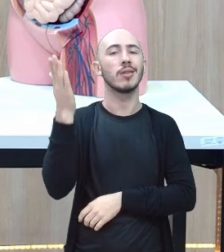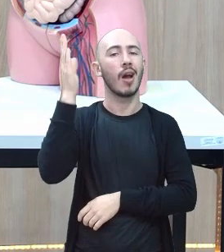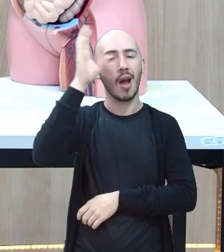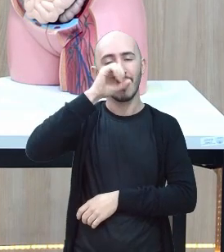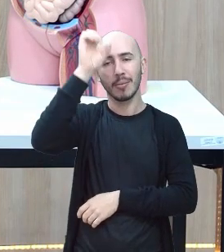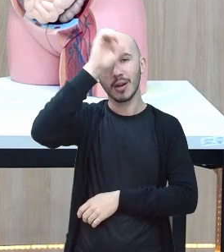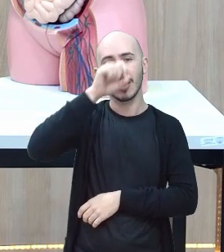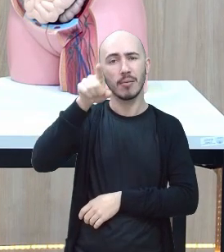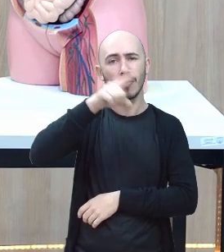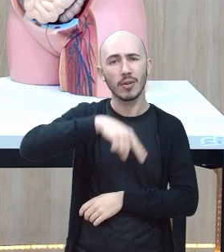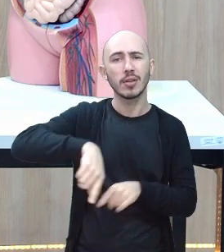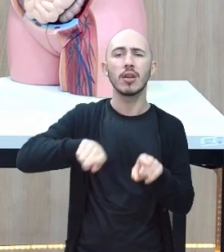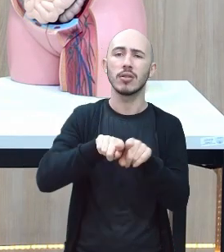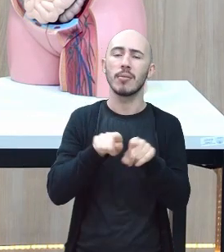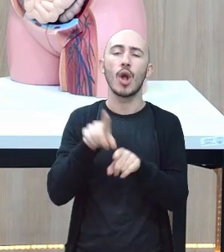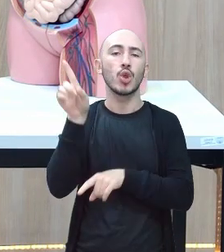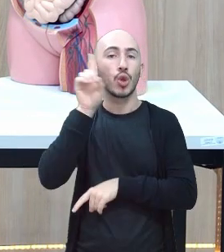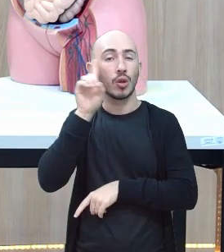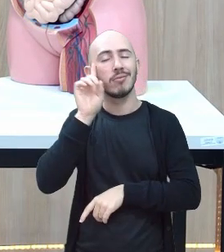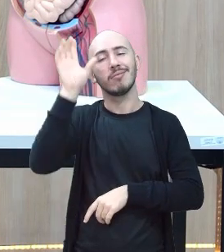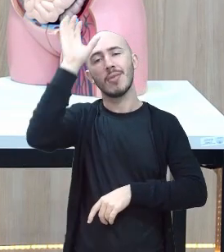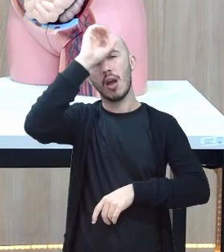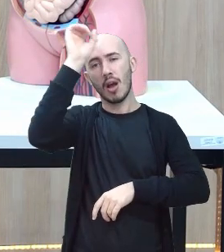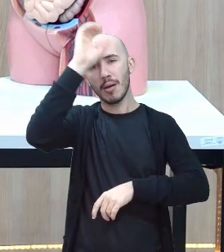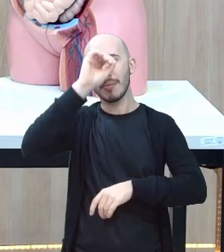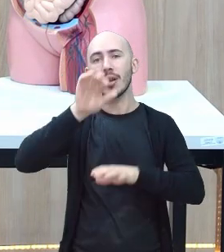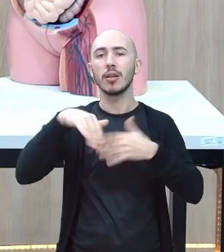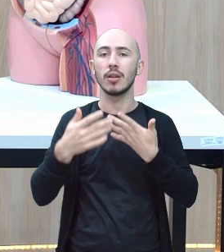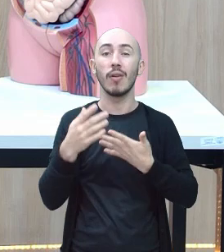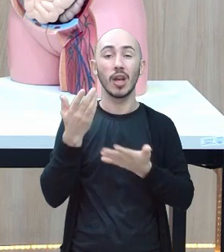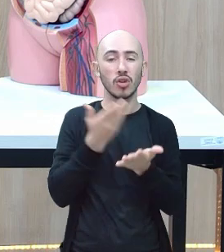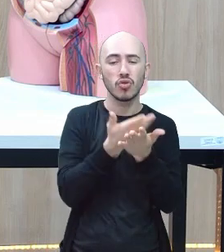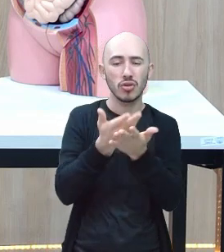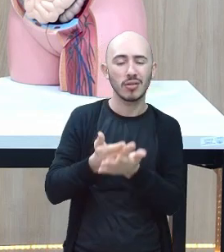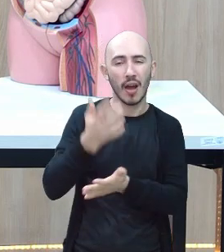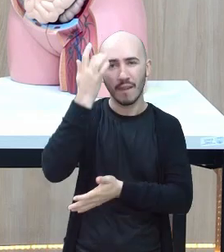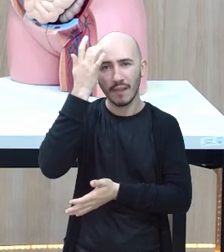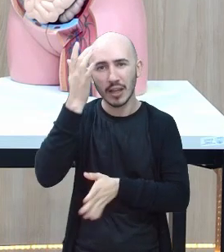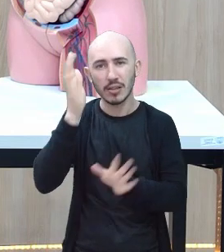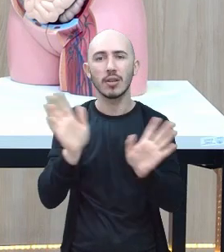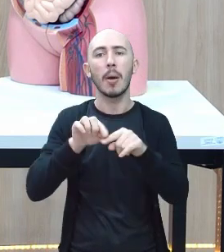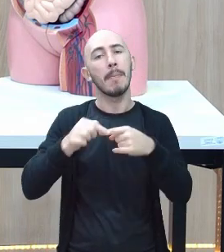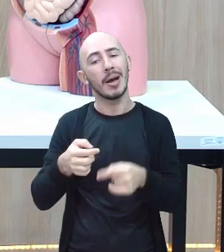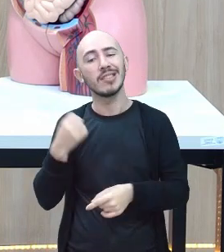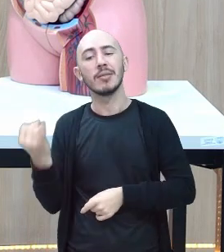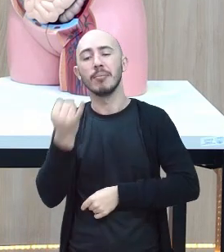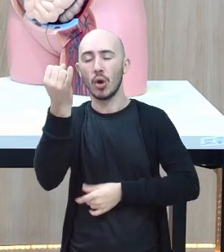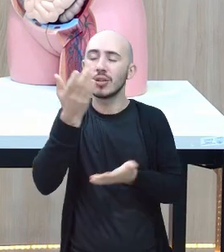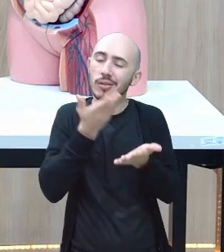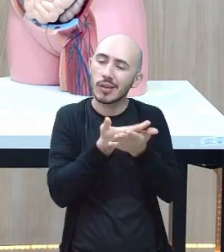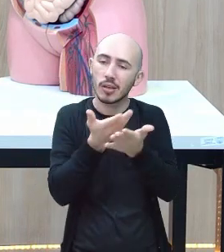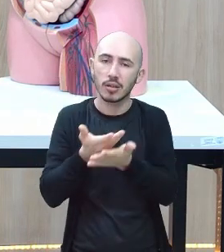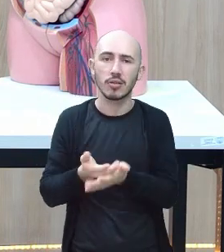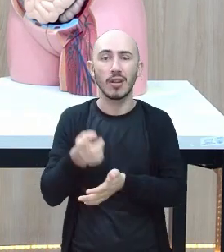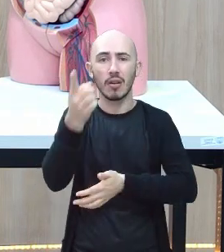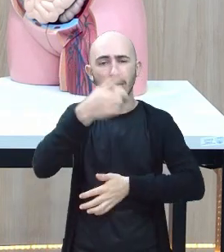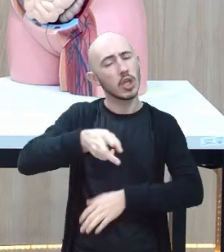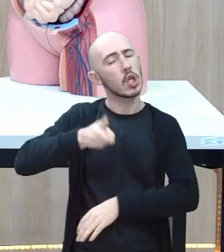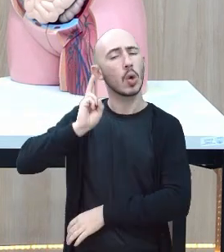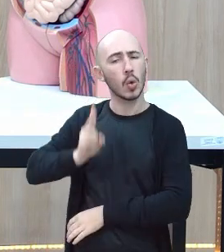aprendendo. Estudar para muitos não é fácil, mas é muito importante, por isso que eu disse, não desistam,